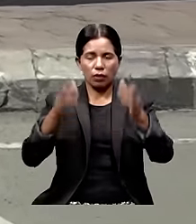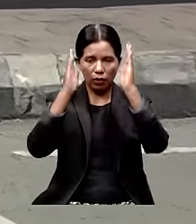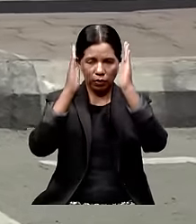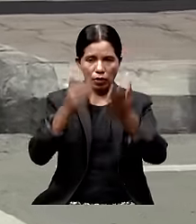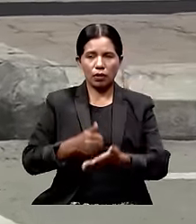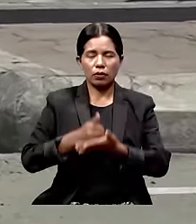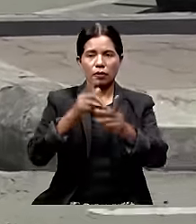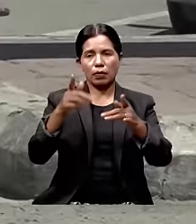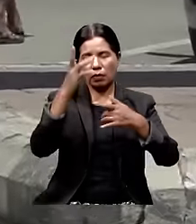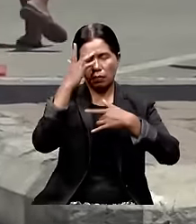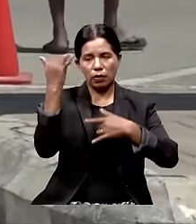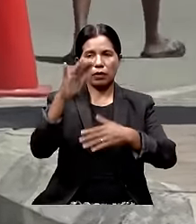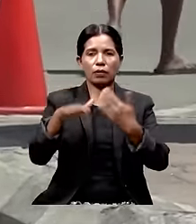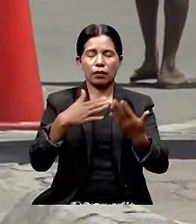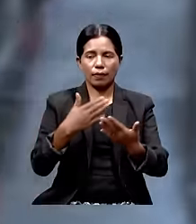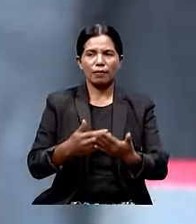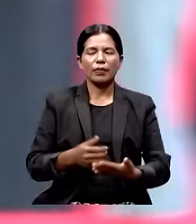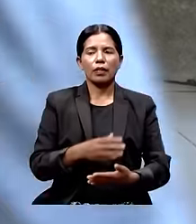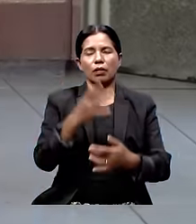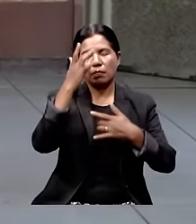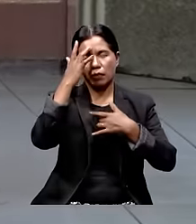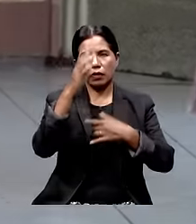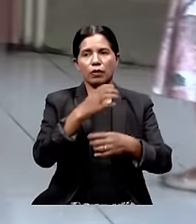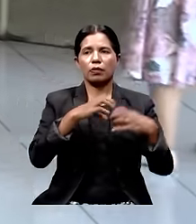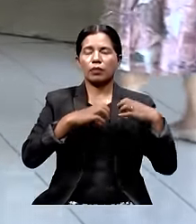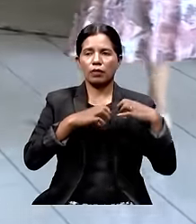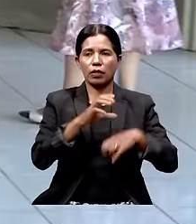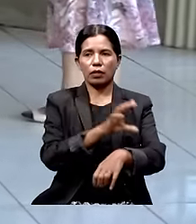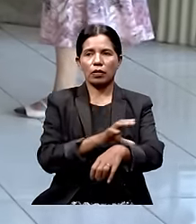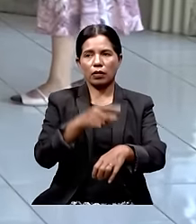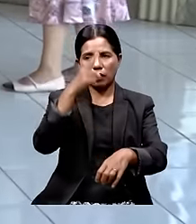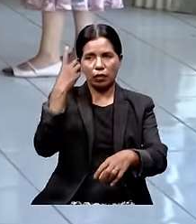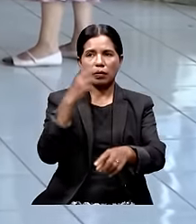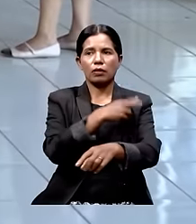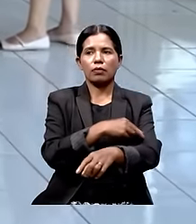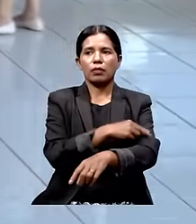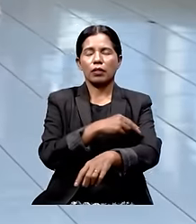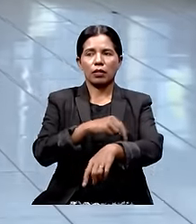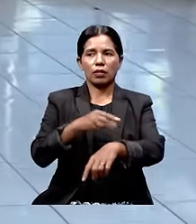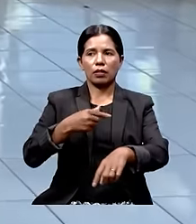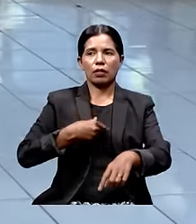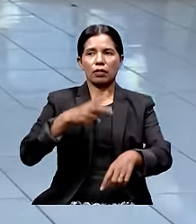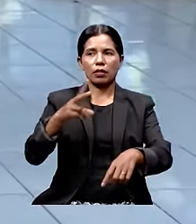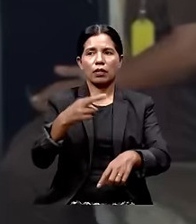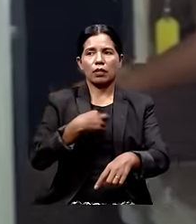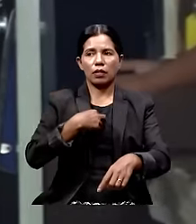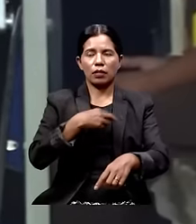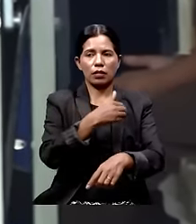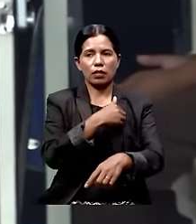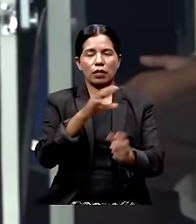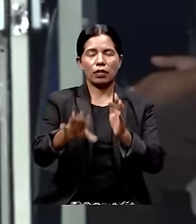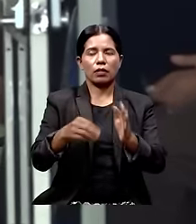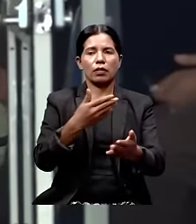para paciente timoruan sira ne bem sofre moras fuan no cancro tamo hospital nacional Guido Valadares Rasik se dá o que